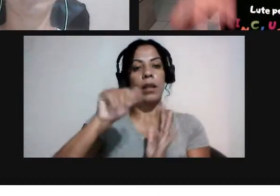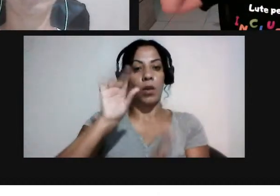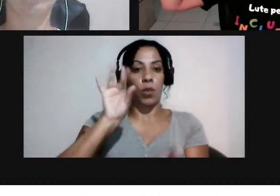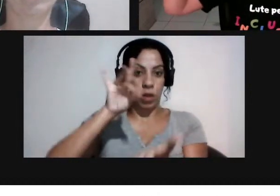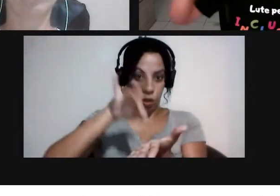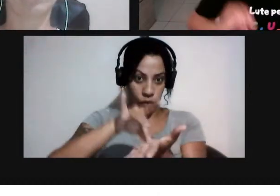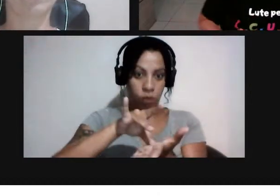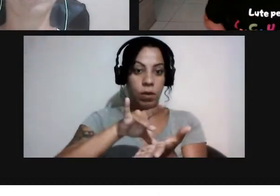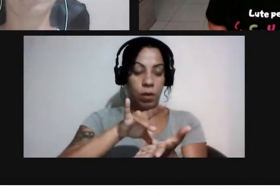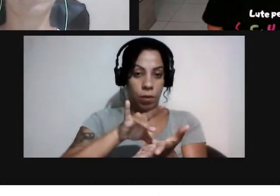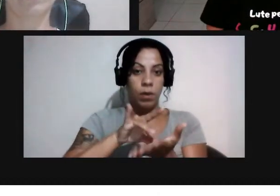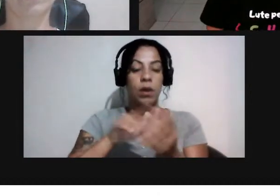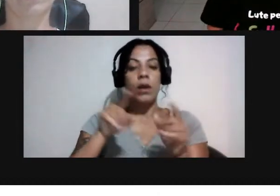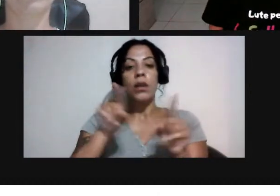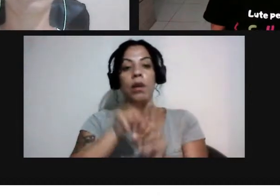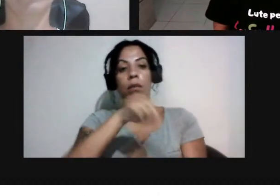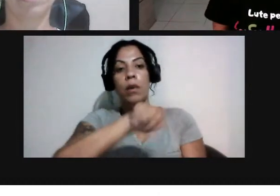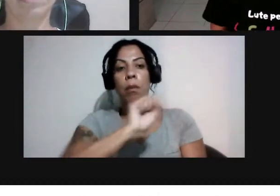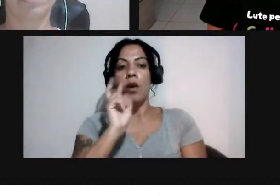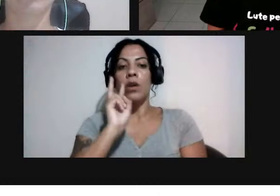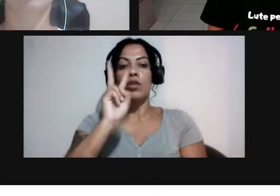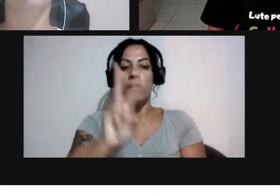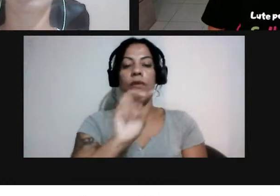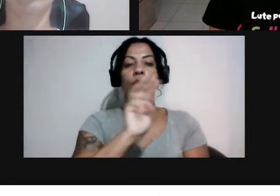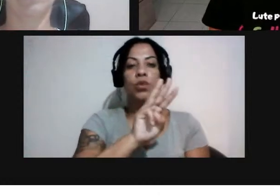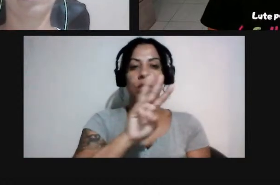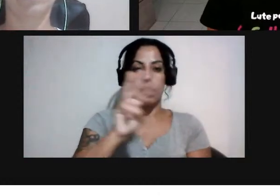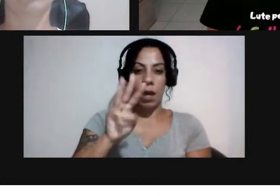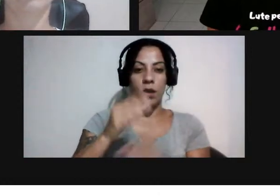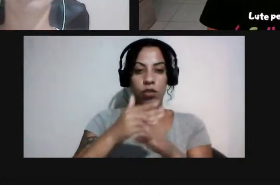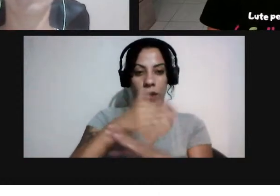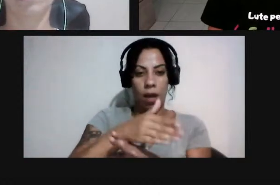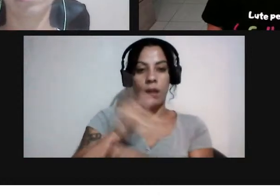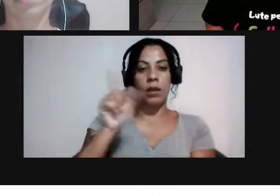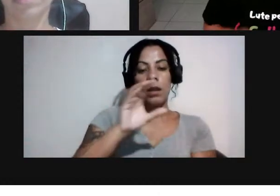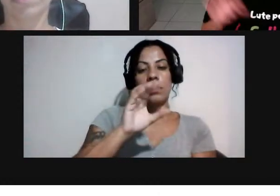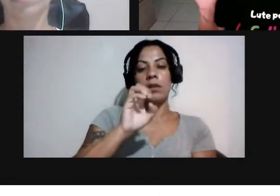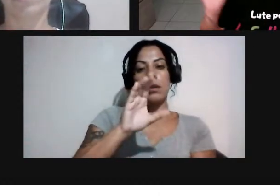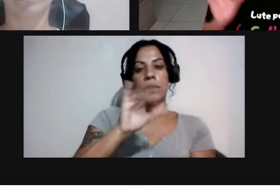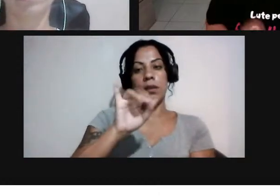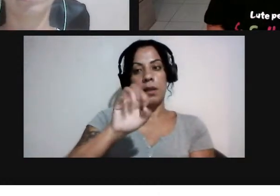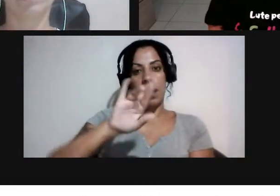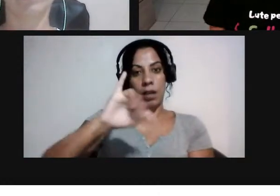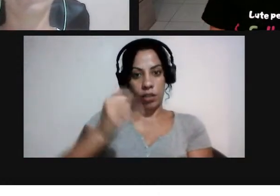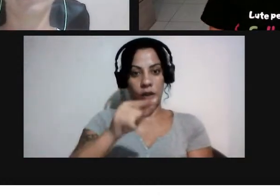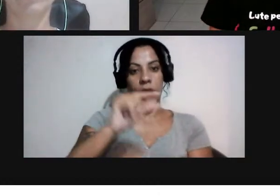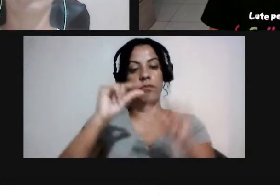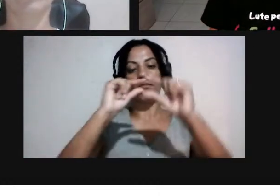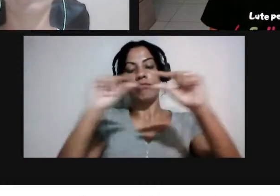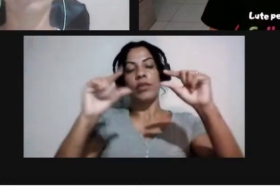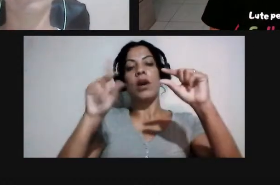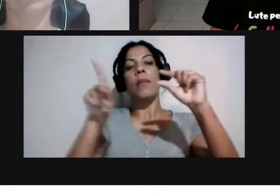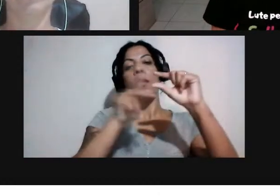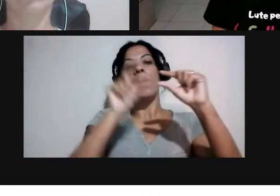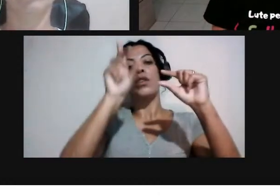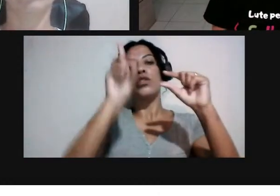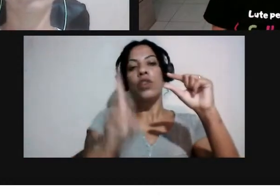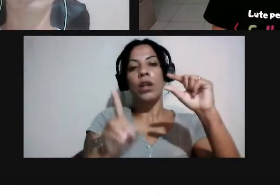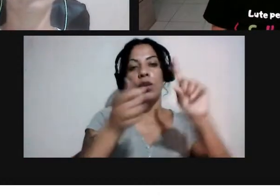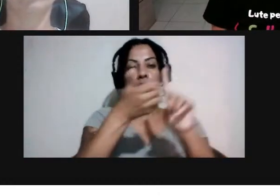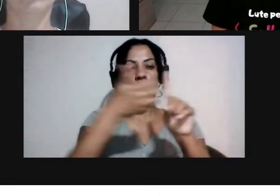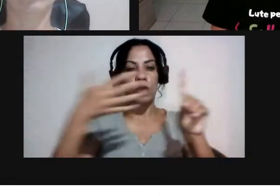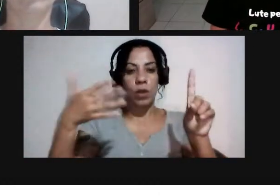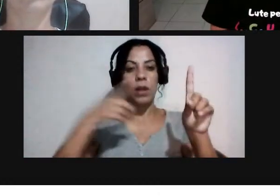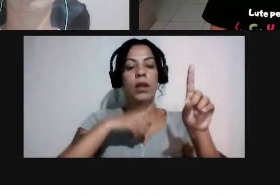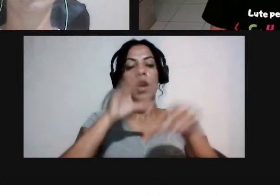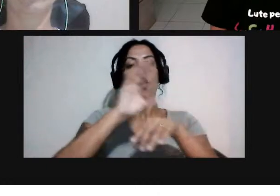isso, inclusive, você pode ver no site da Fundação CCERJ, né, na parte lá da diretoria de extensão, são os cursos